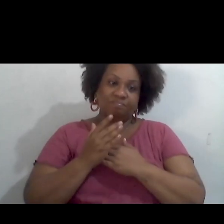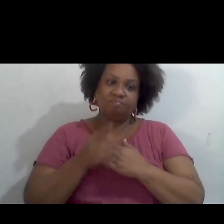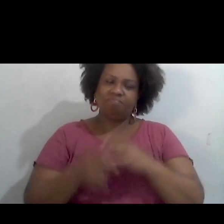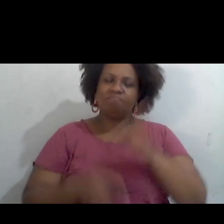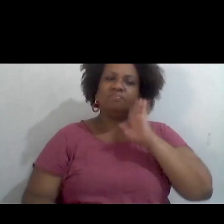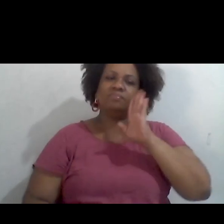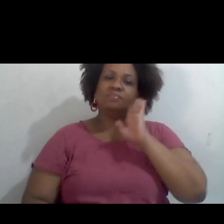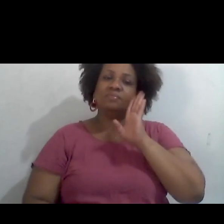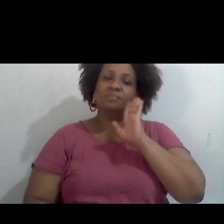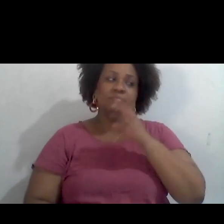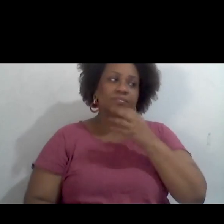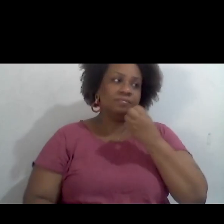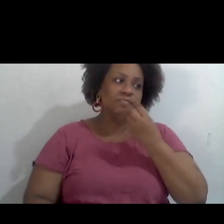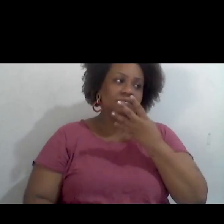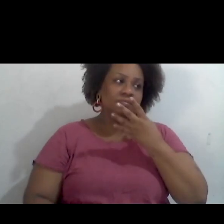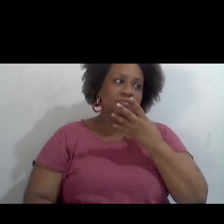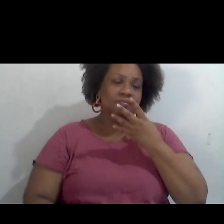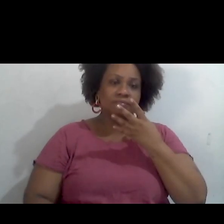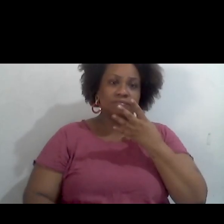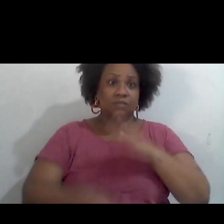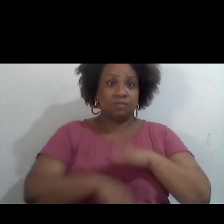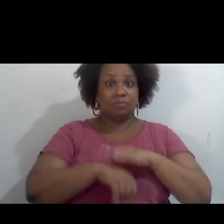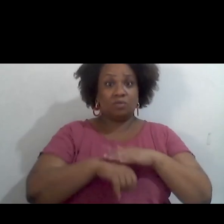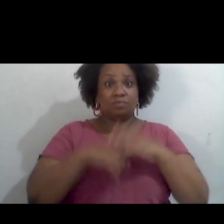bacana. E hoje é um momento de escuta, né?